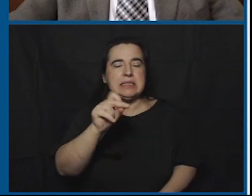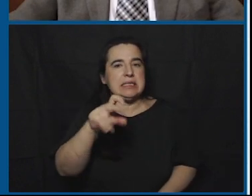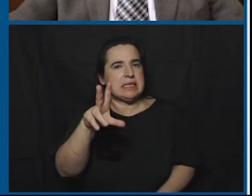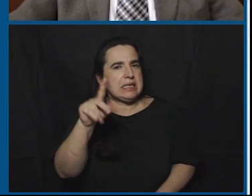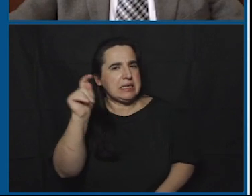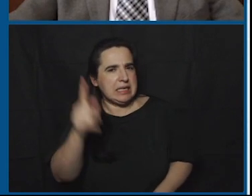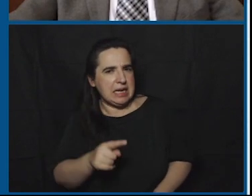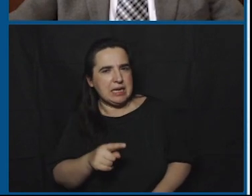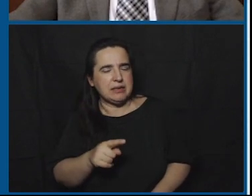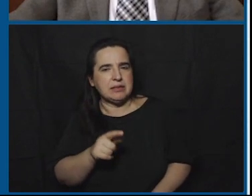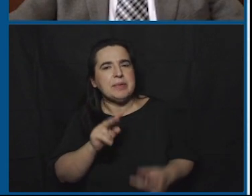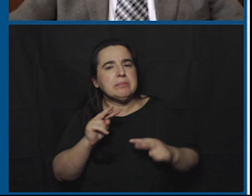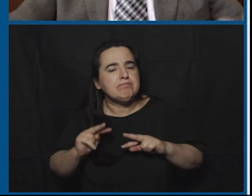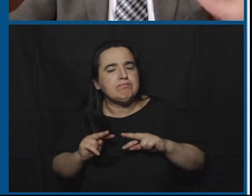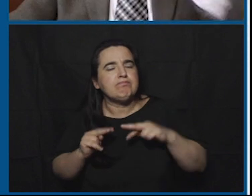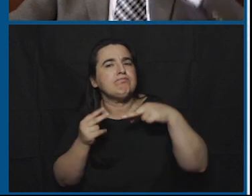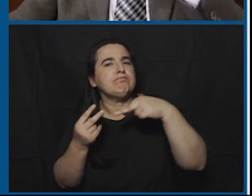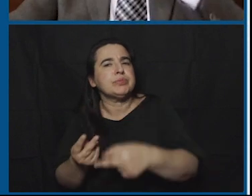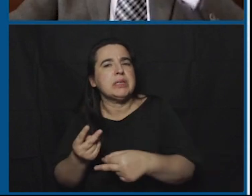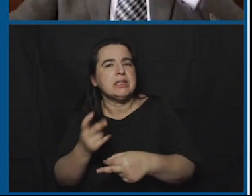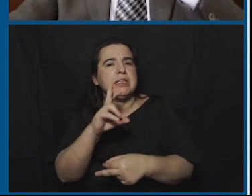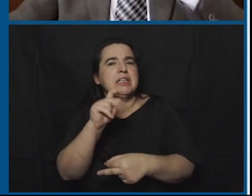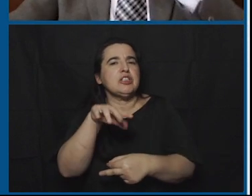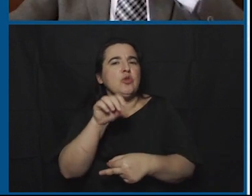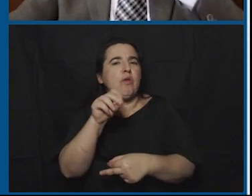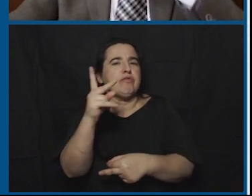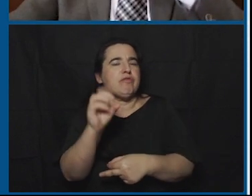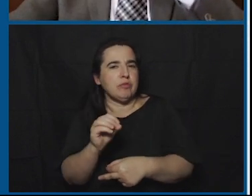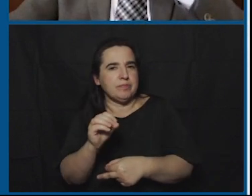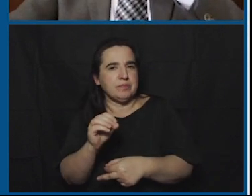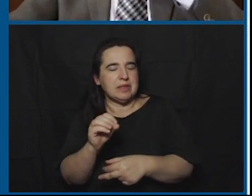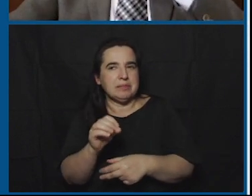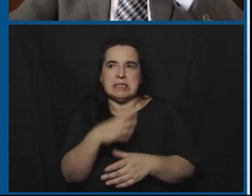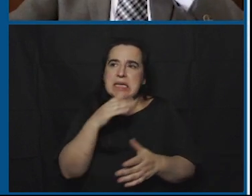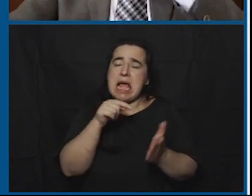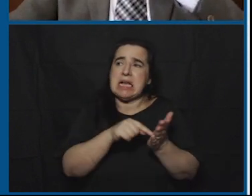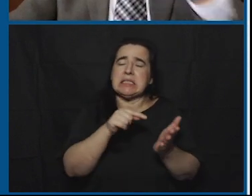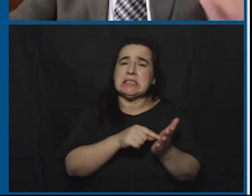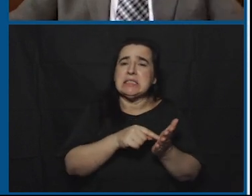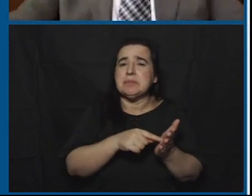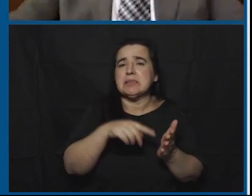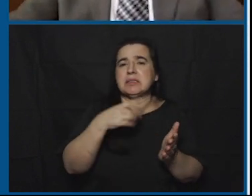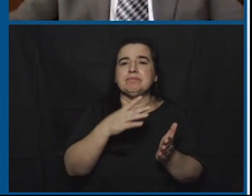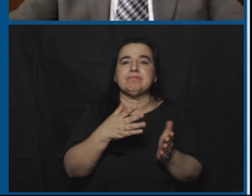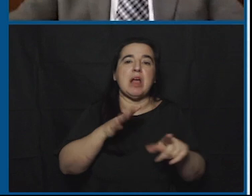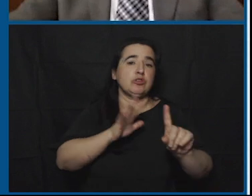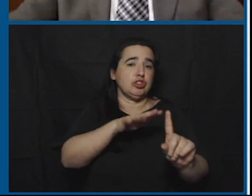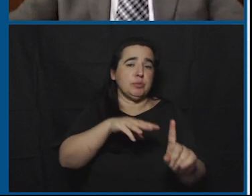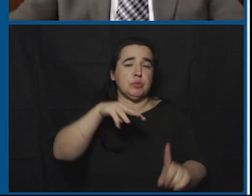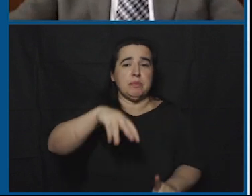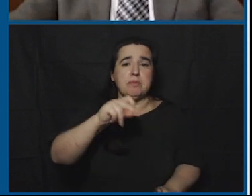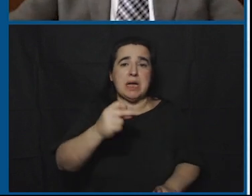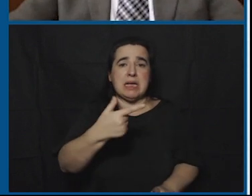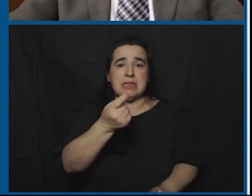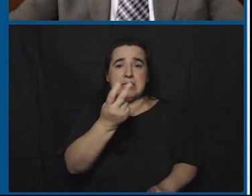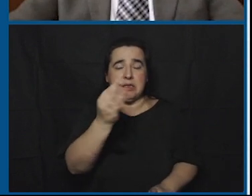renovo. Então, há aqui uma sugestão muito gira de que Mateus, por exemplo, quando ele dirá Jesus habitar numa cidade